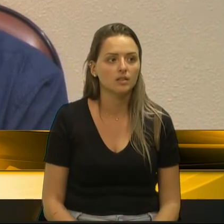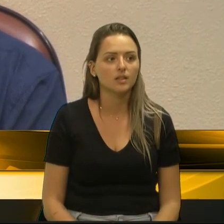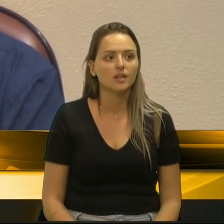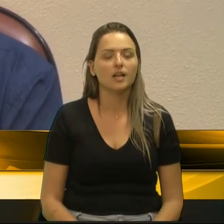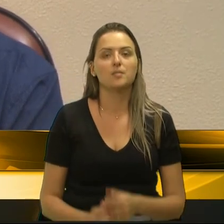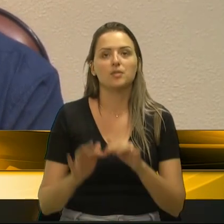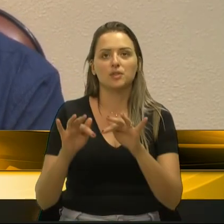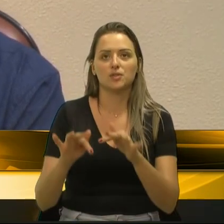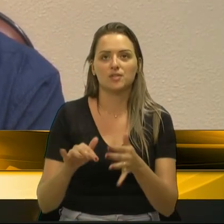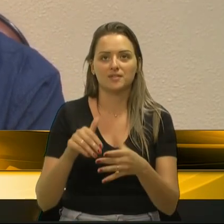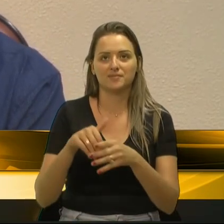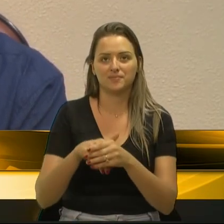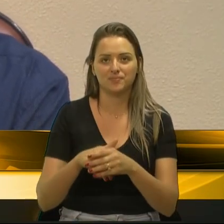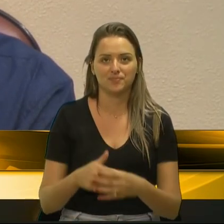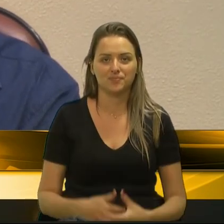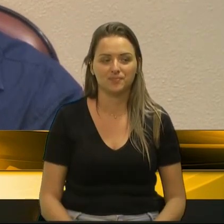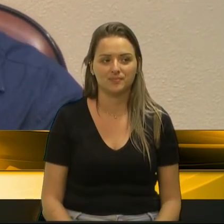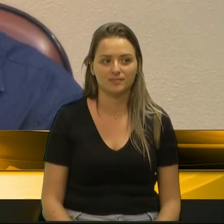Encerrada a votação.